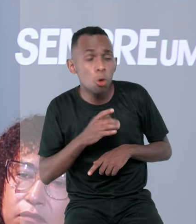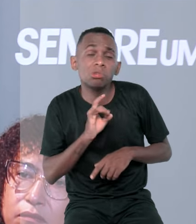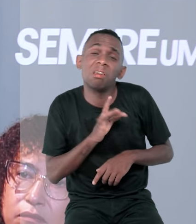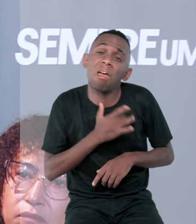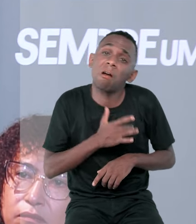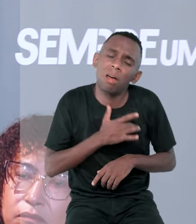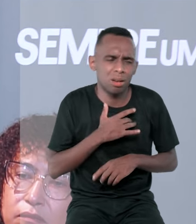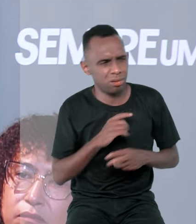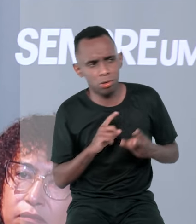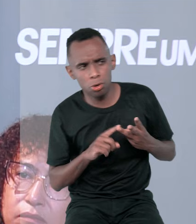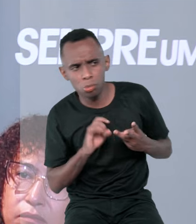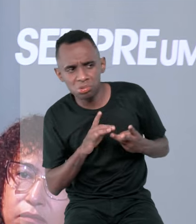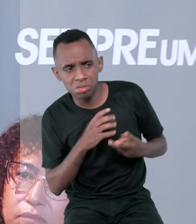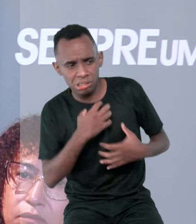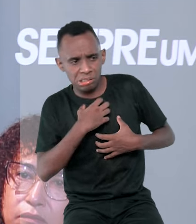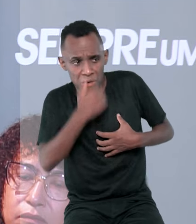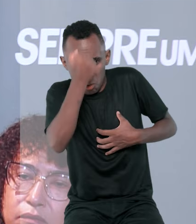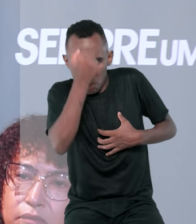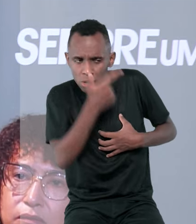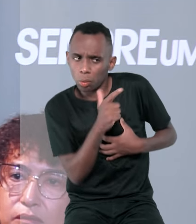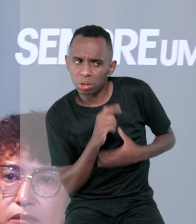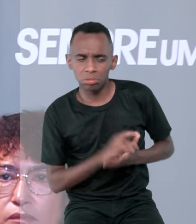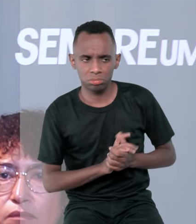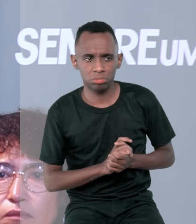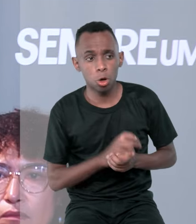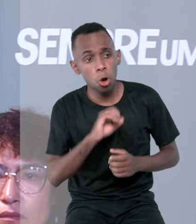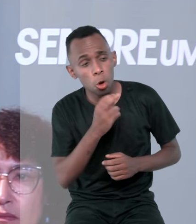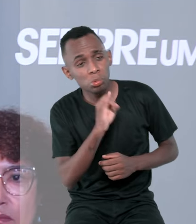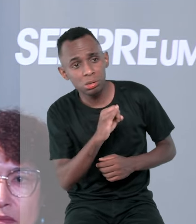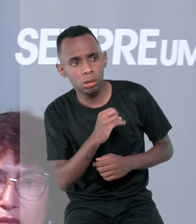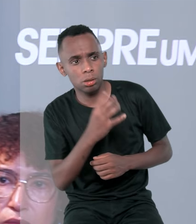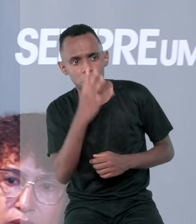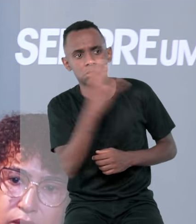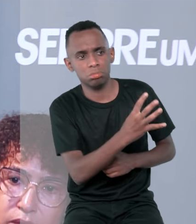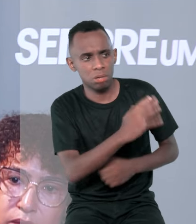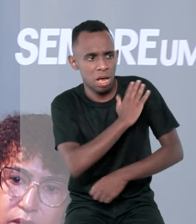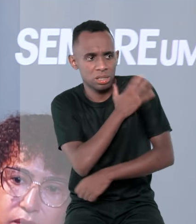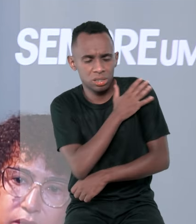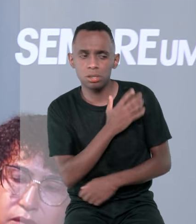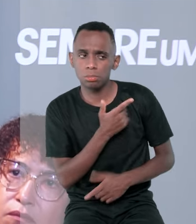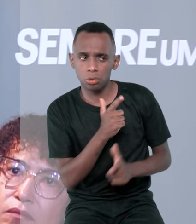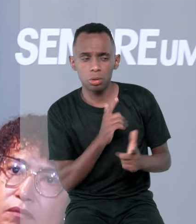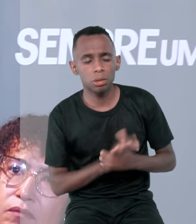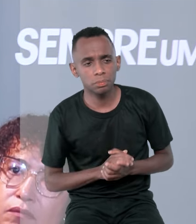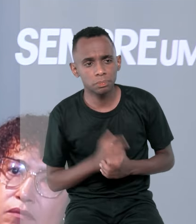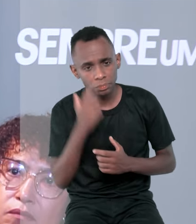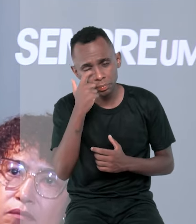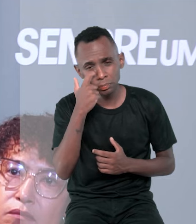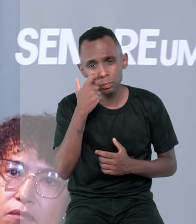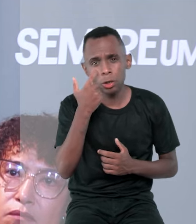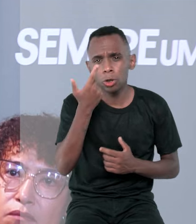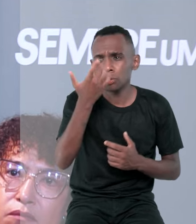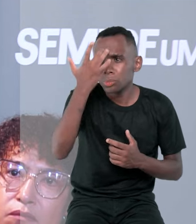piedade, ou para não se sentir culpada, ou mesmo para não ser acusada de racismo. Não